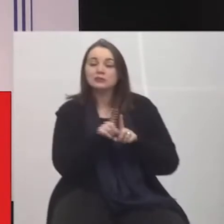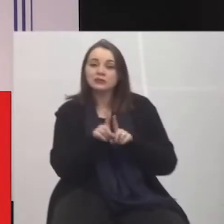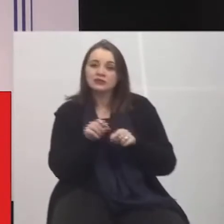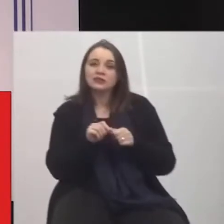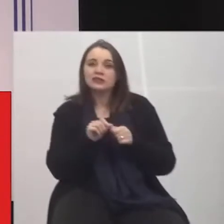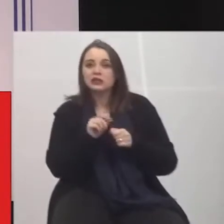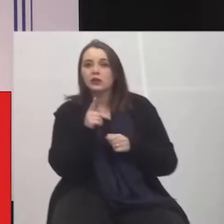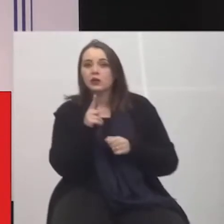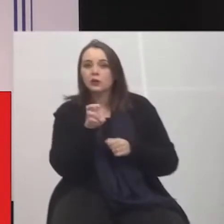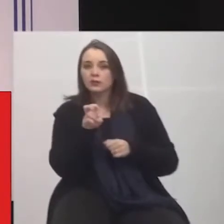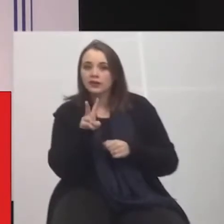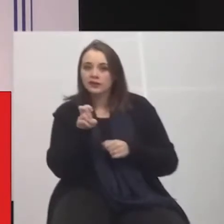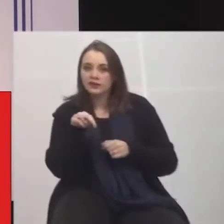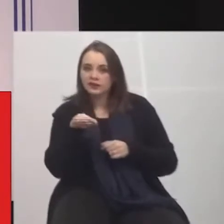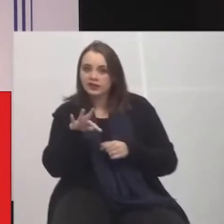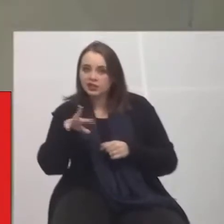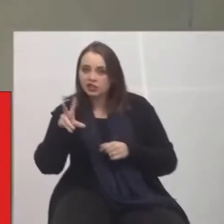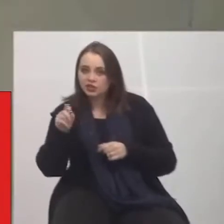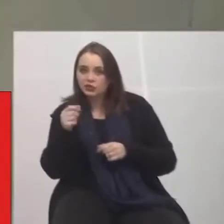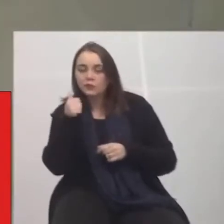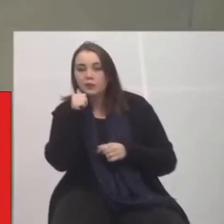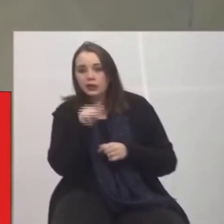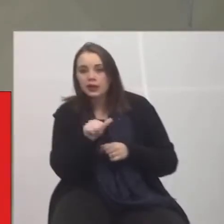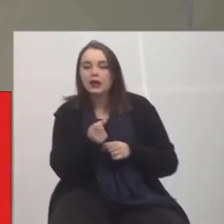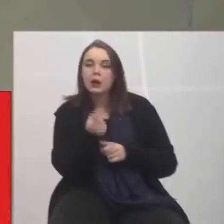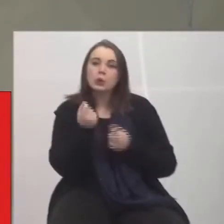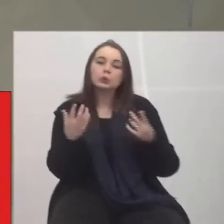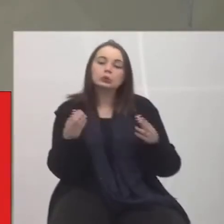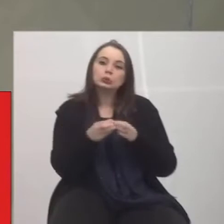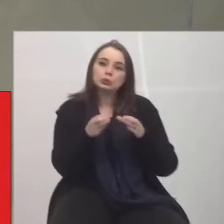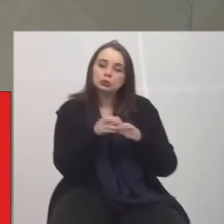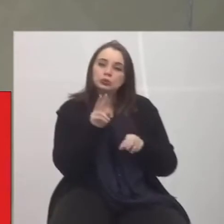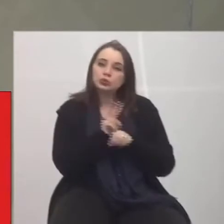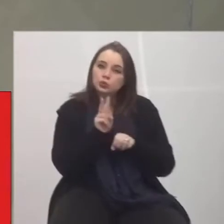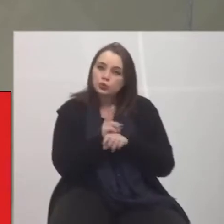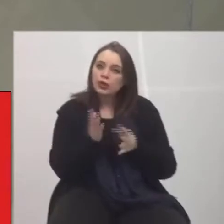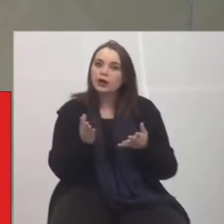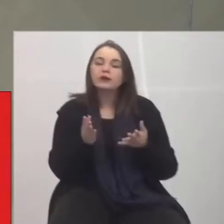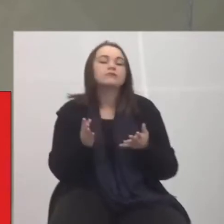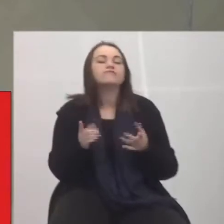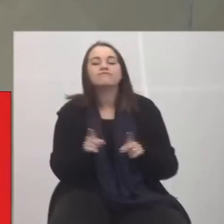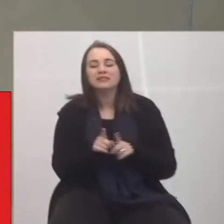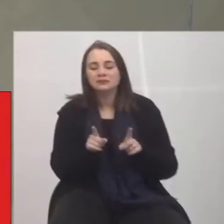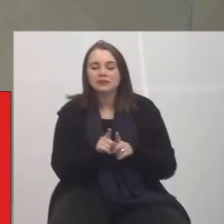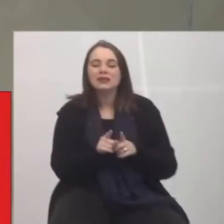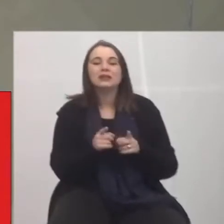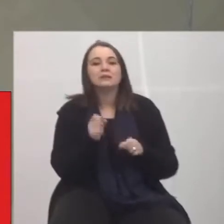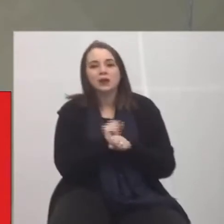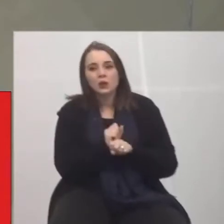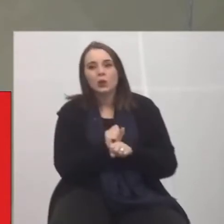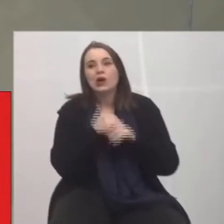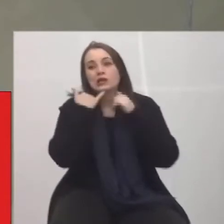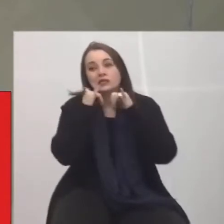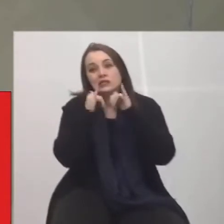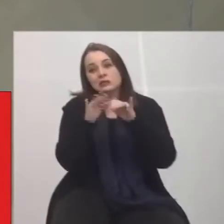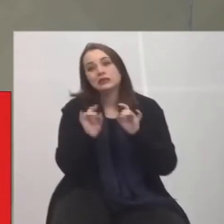como falado anteriormente, alguns grupos terapêuticos também que estão afetados e campanhas